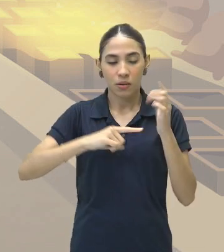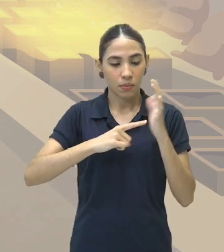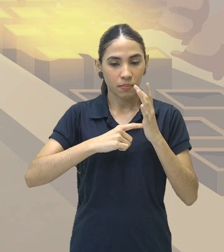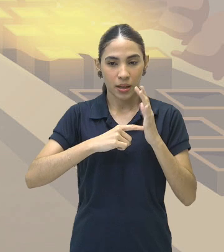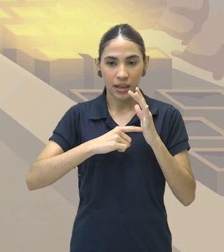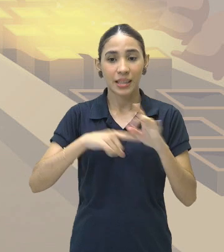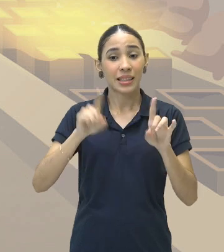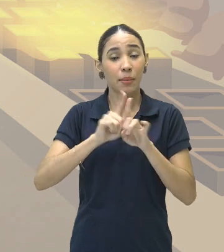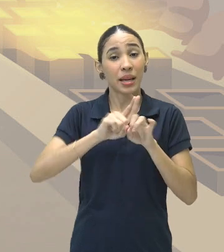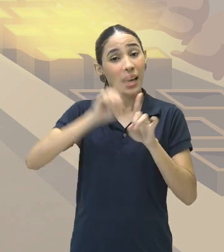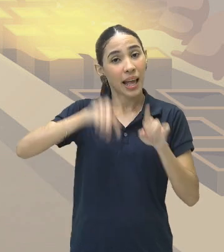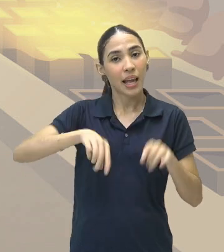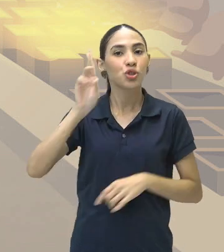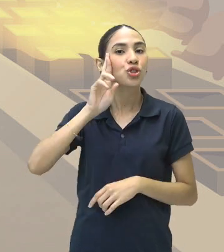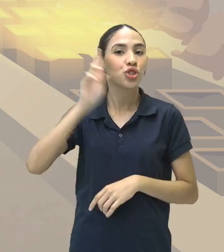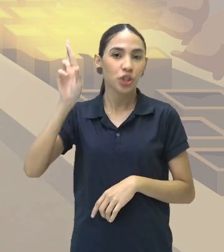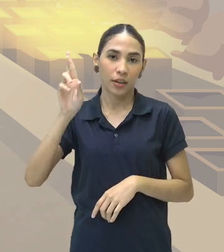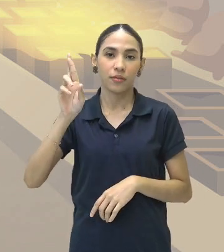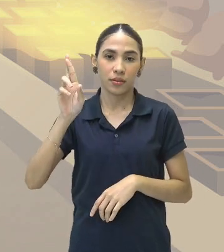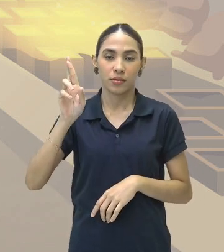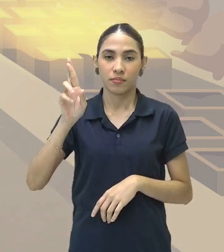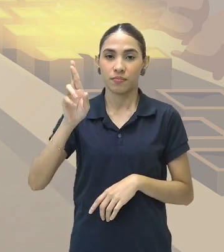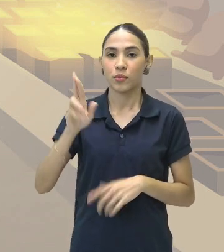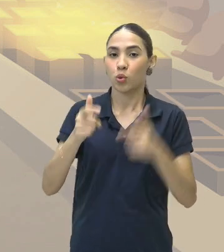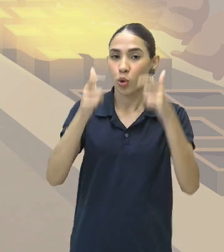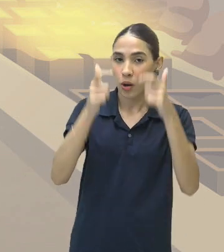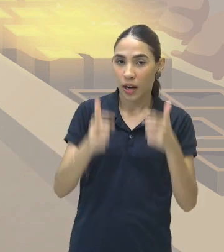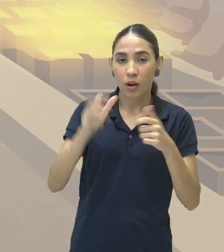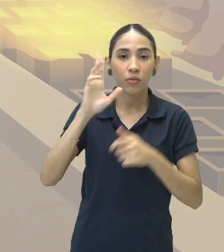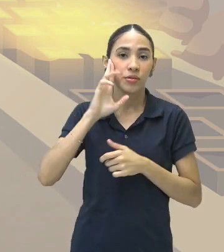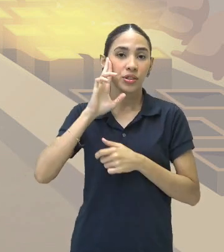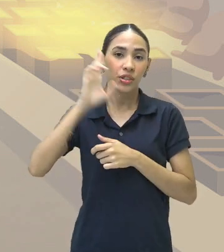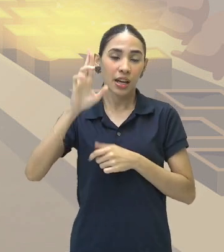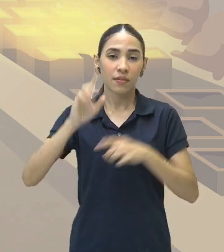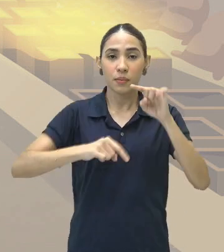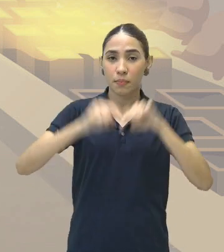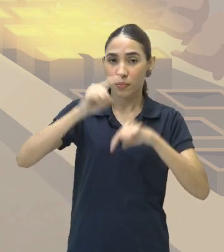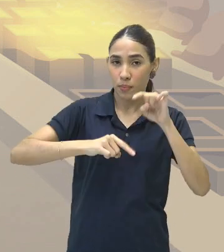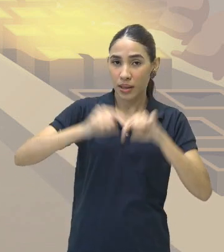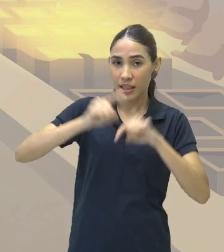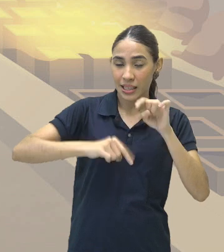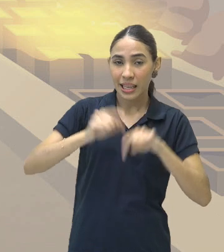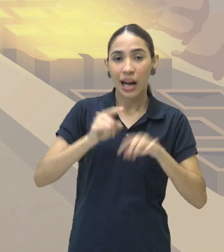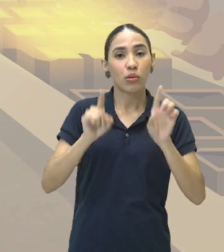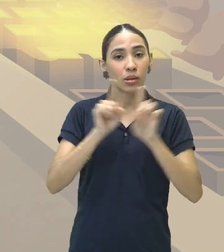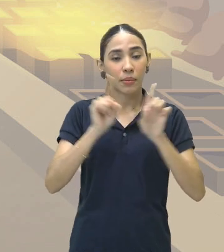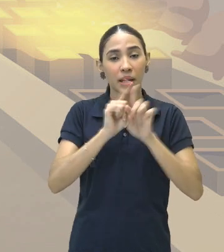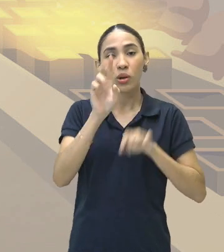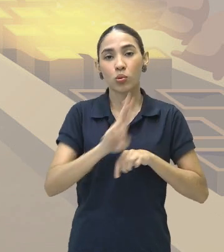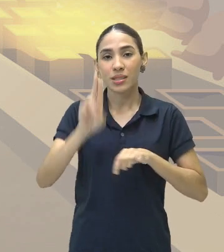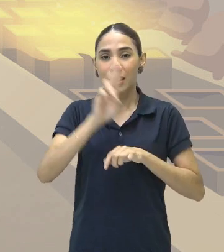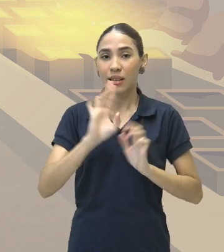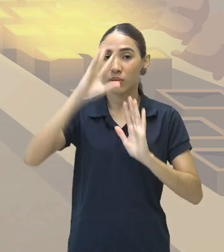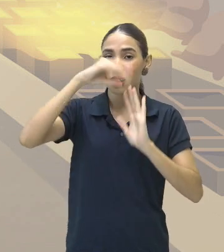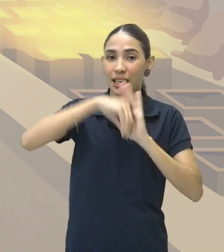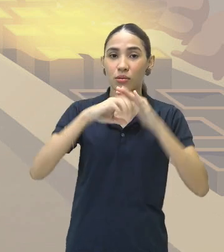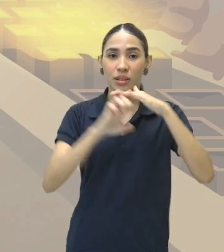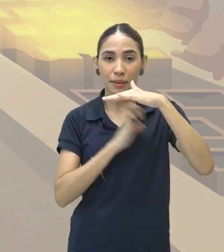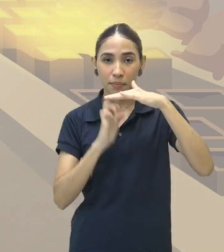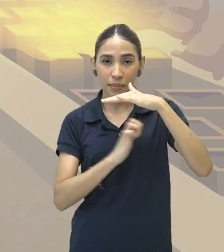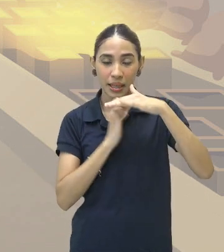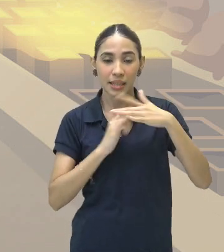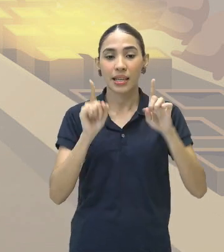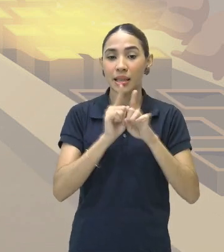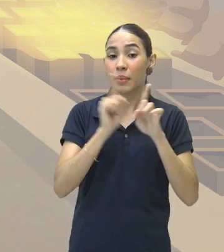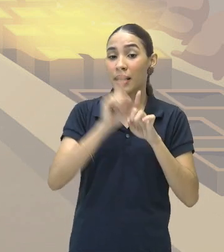da fábrica, ele é o dono dos recursos naturais, ou seja, ele é o dono das minas